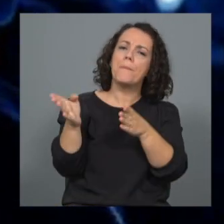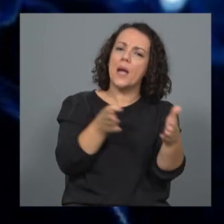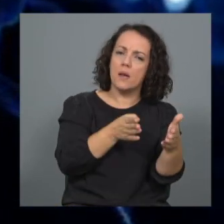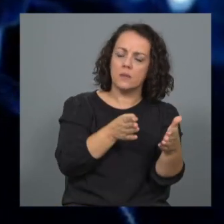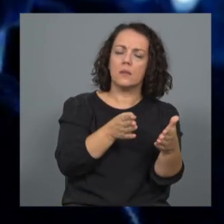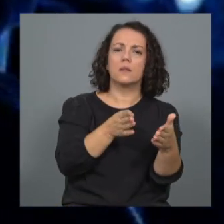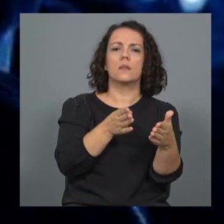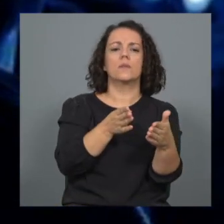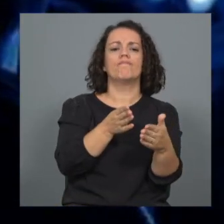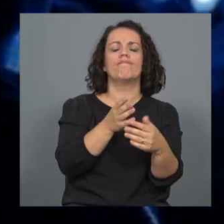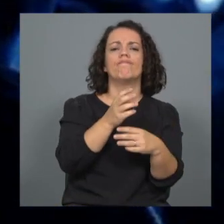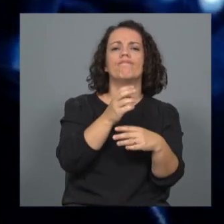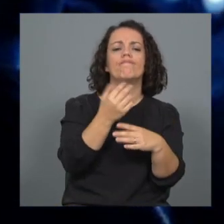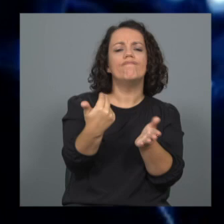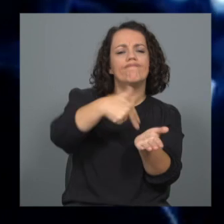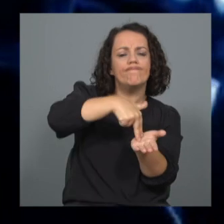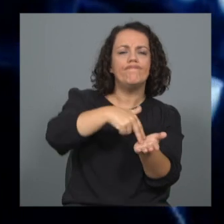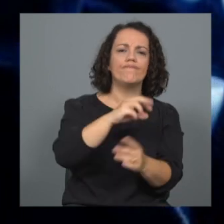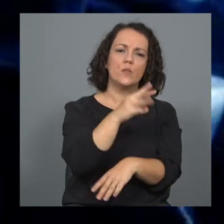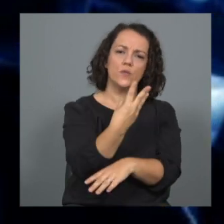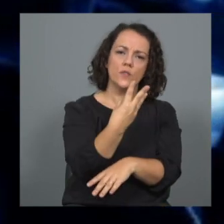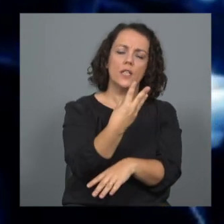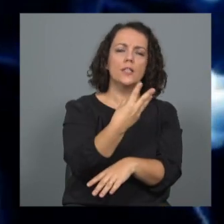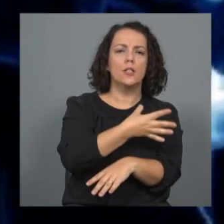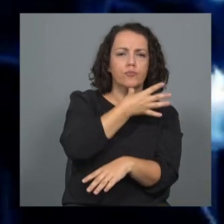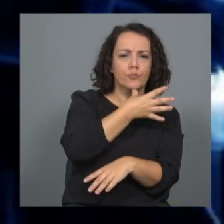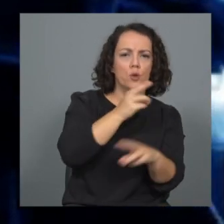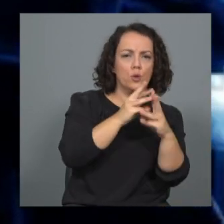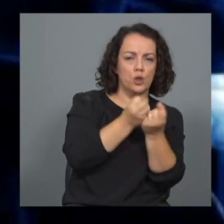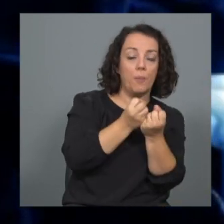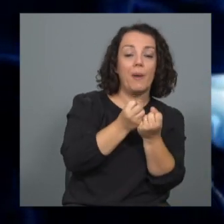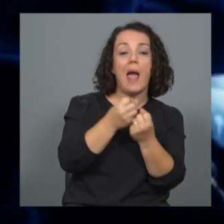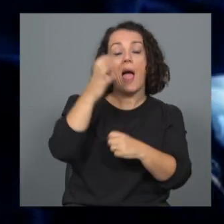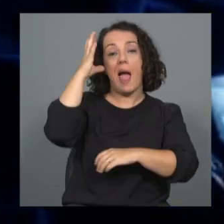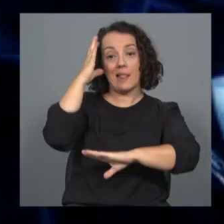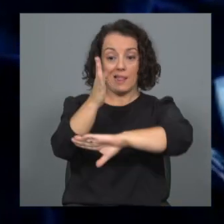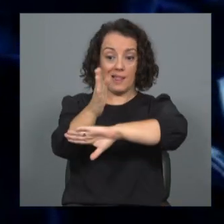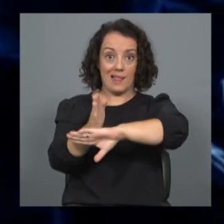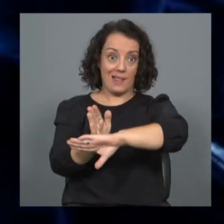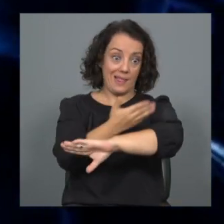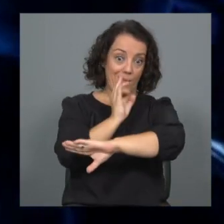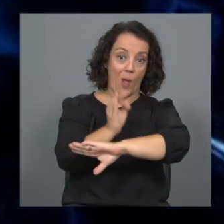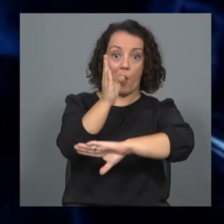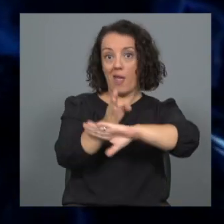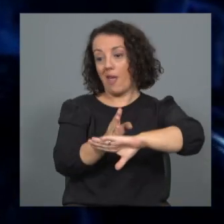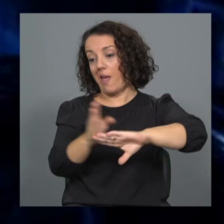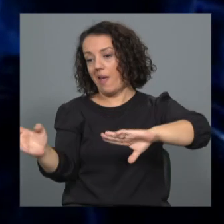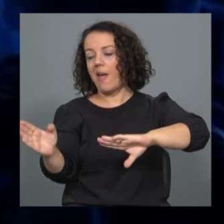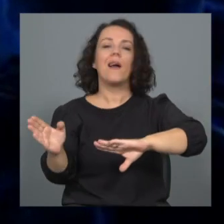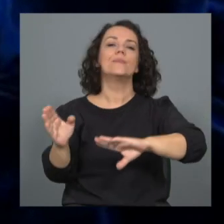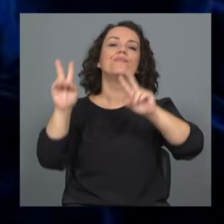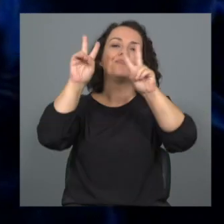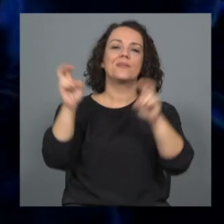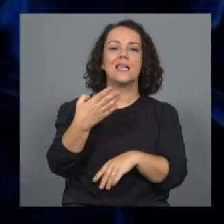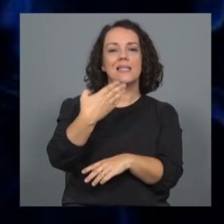uma das sessões terá só 3 intervenientes, e uma segunda metade da tarde em que já serão aquilo que nós chamamos o 7x7,